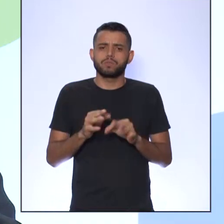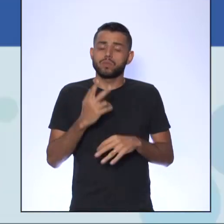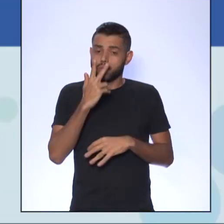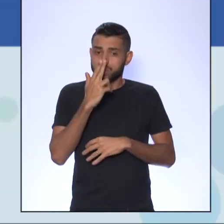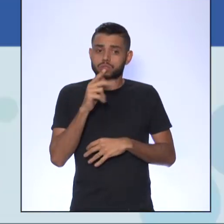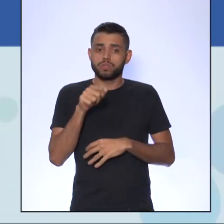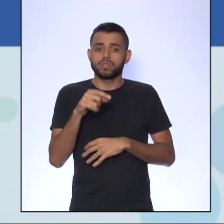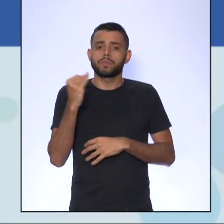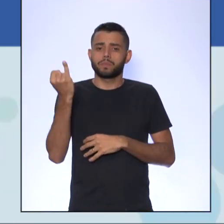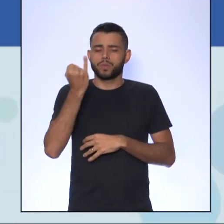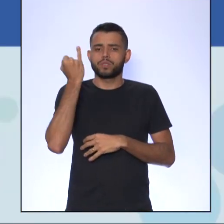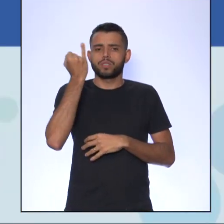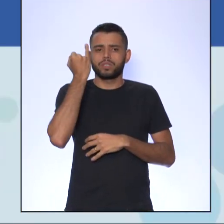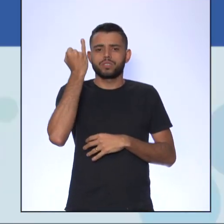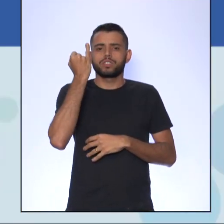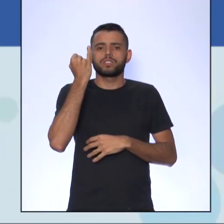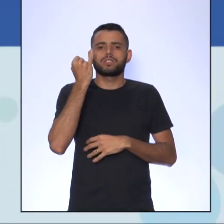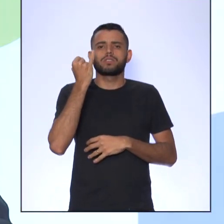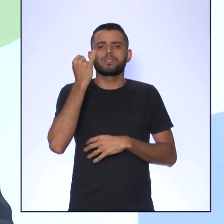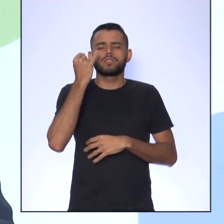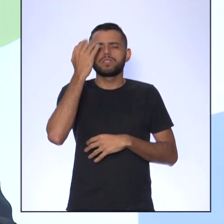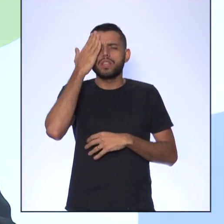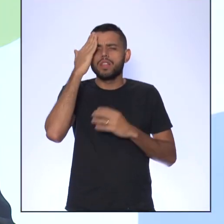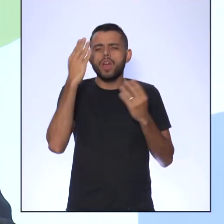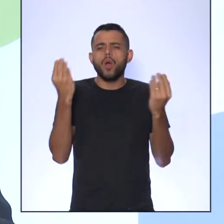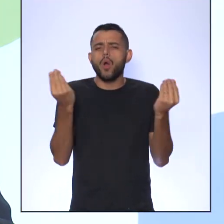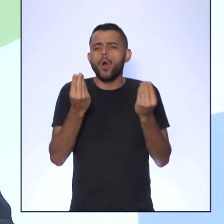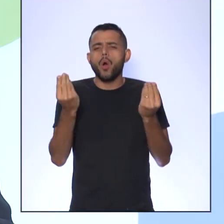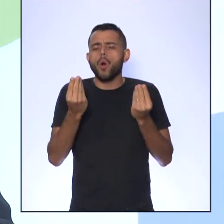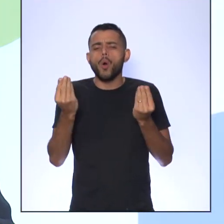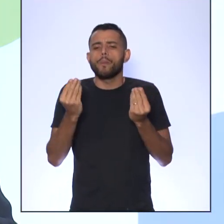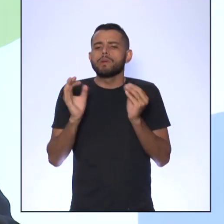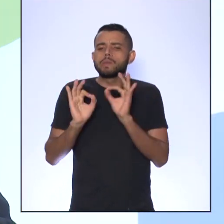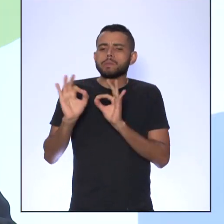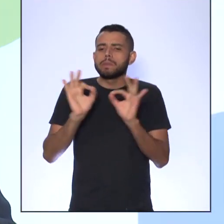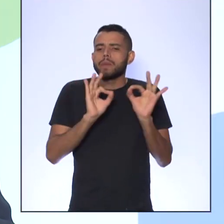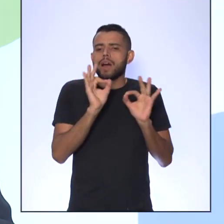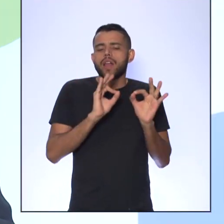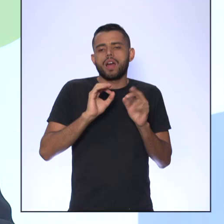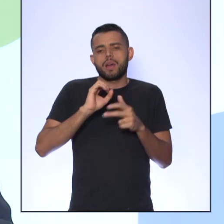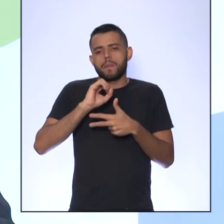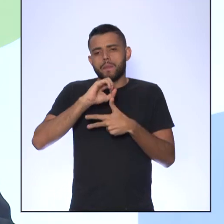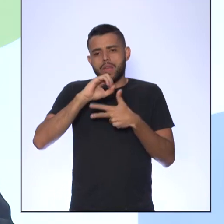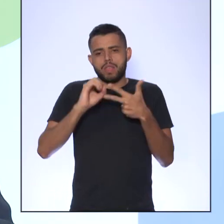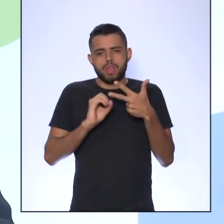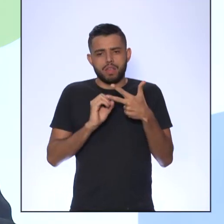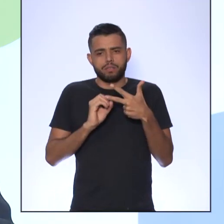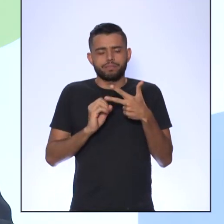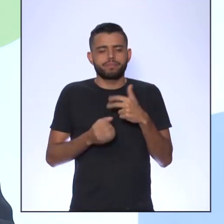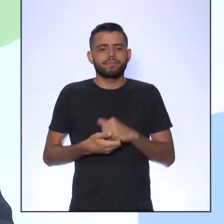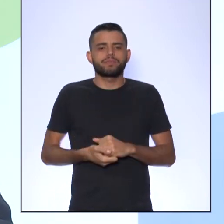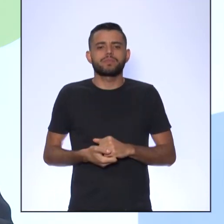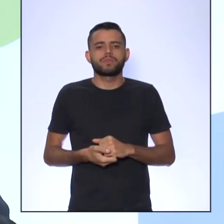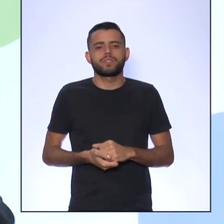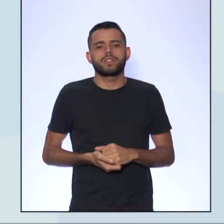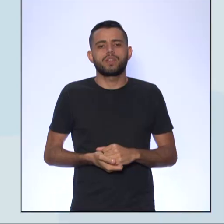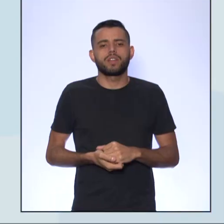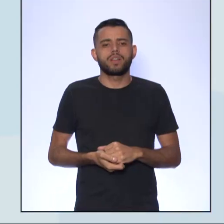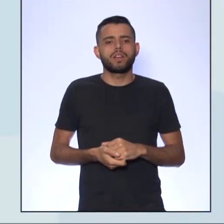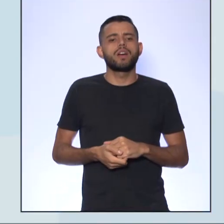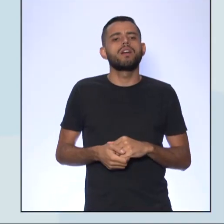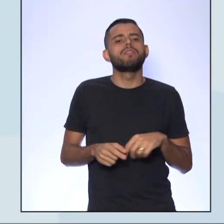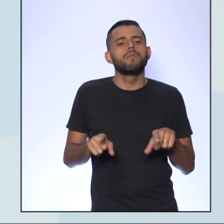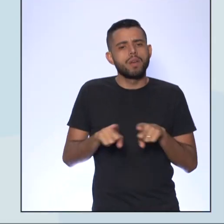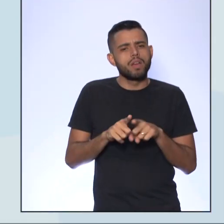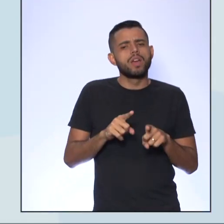importante entender como se preparar para o Enem. E aí é importante você conhecer um pouquinho